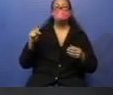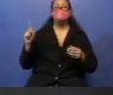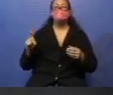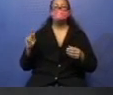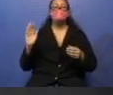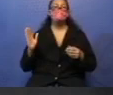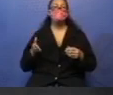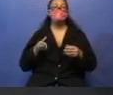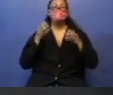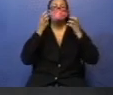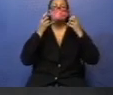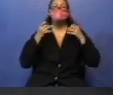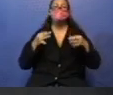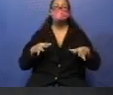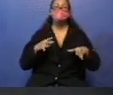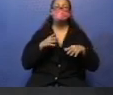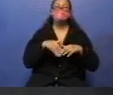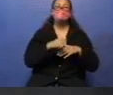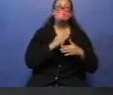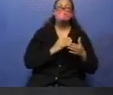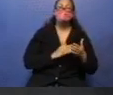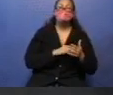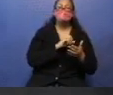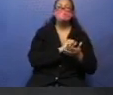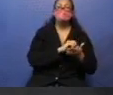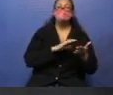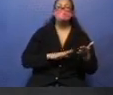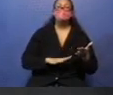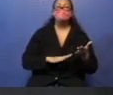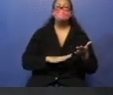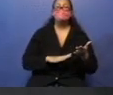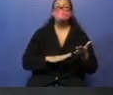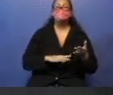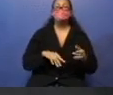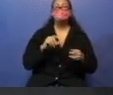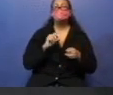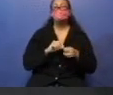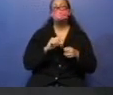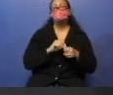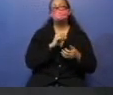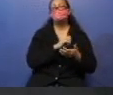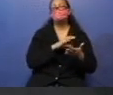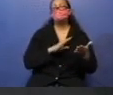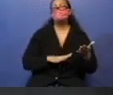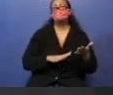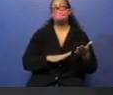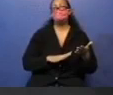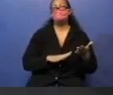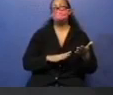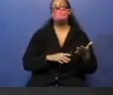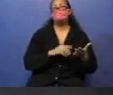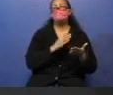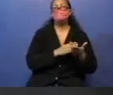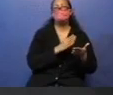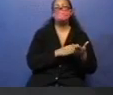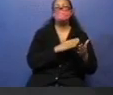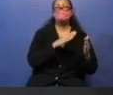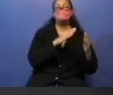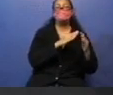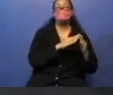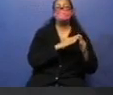já explicou todas as atividades. Fazer as atividades e a tarefa das páginas